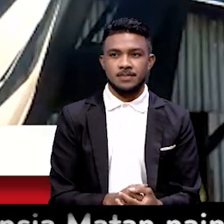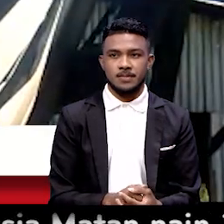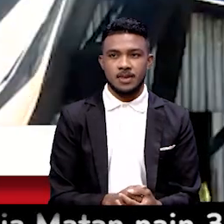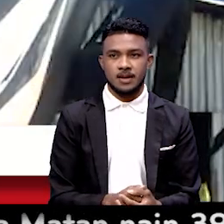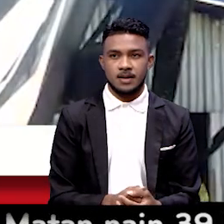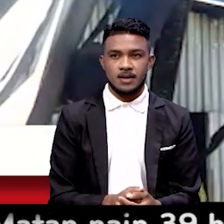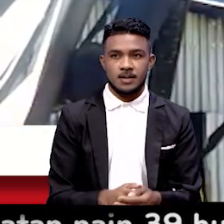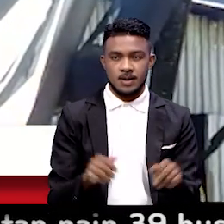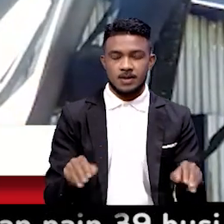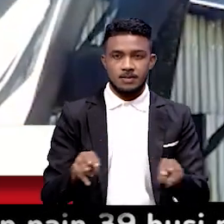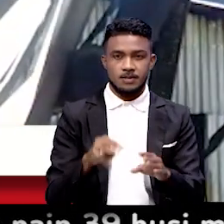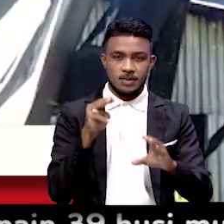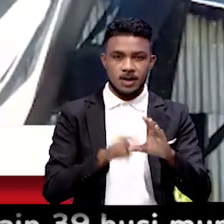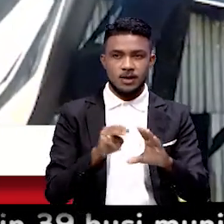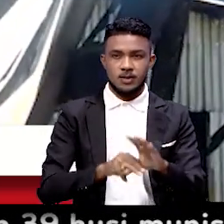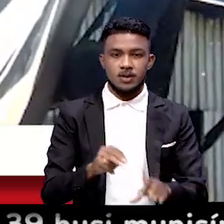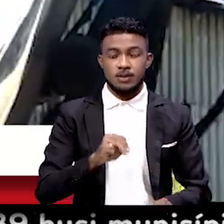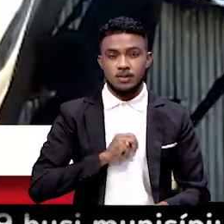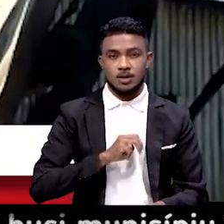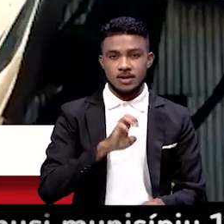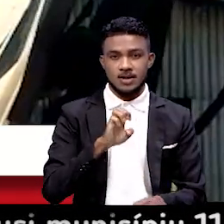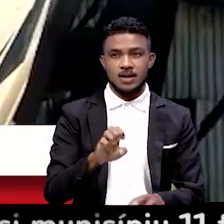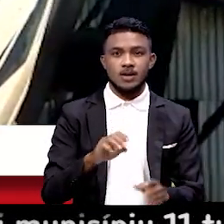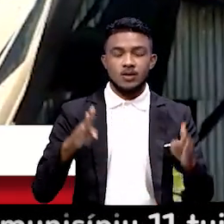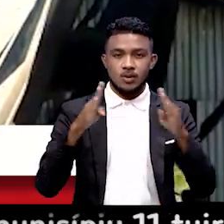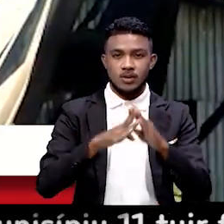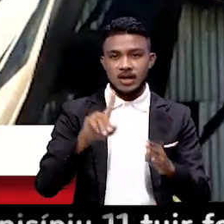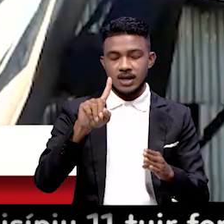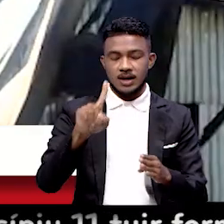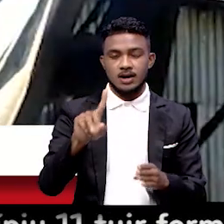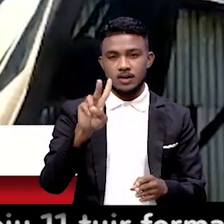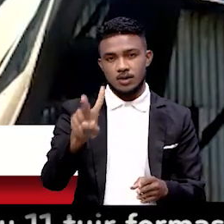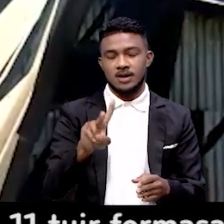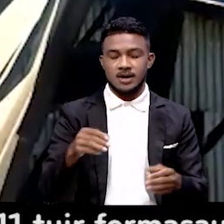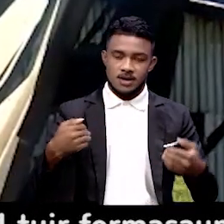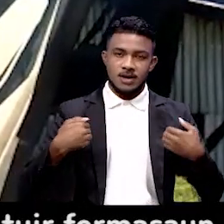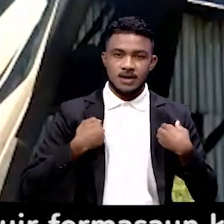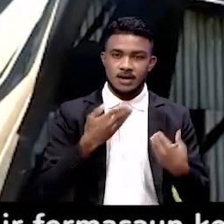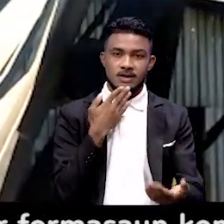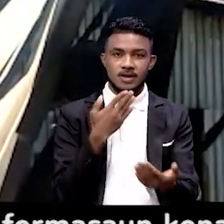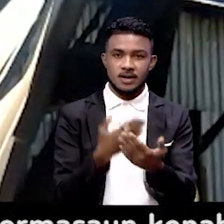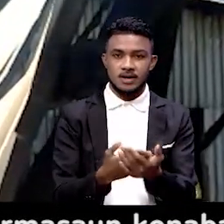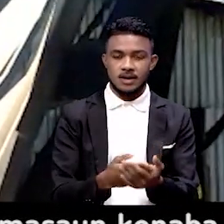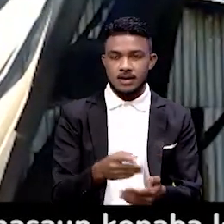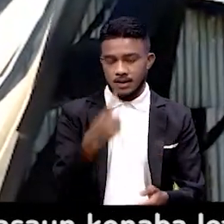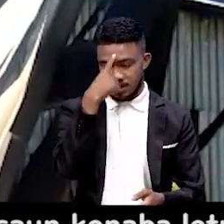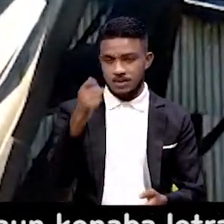como mobisi no so uma lidar uma hetan impacto mesin pelaut impacto tambah apoi si zogan.